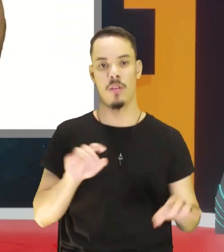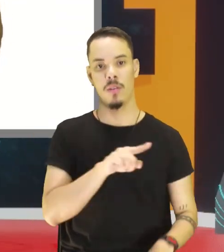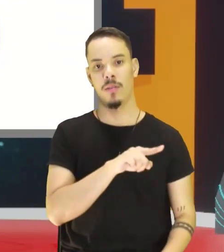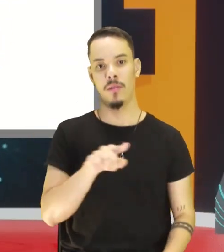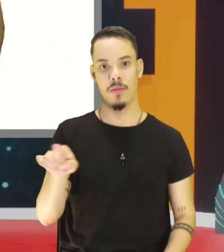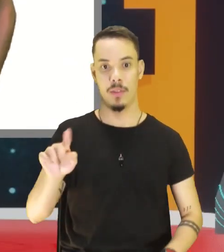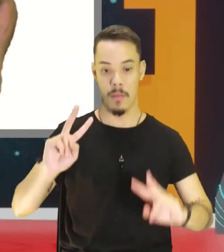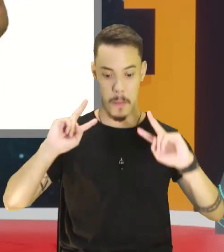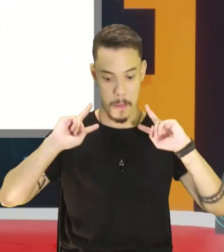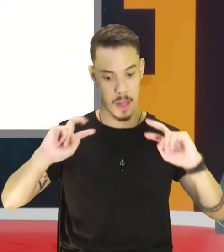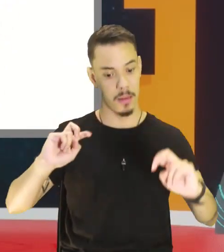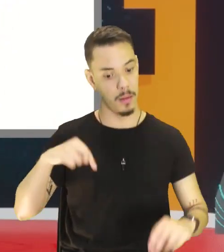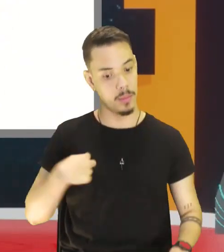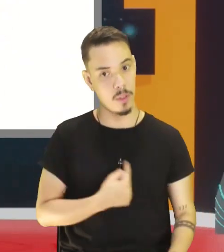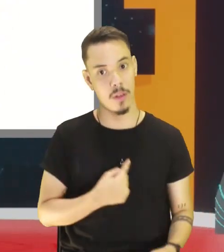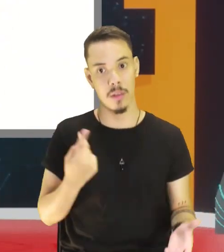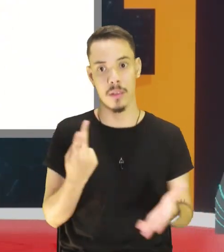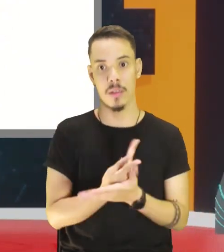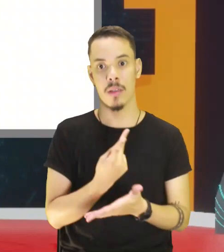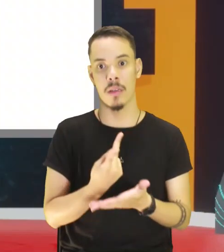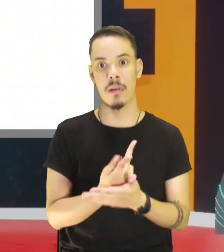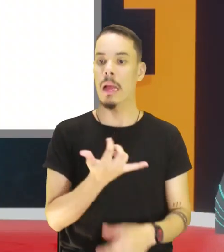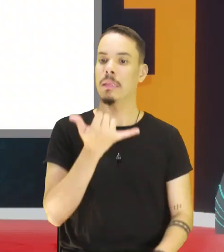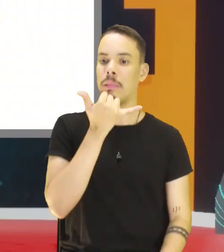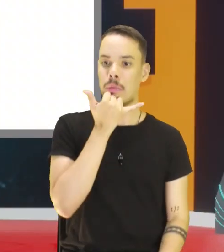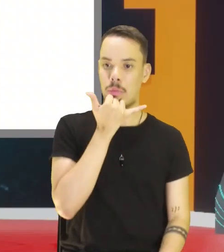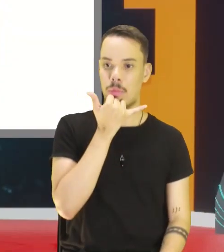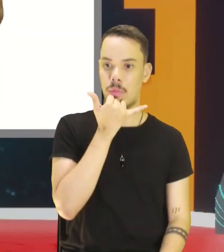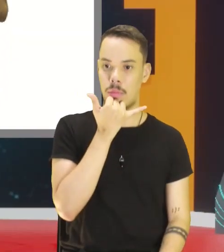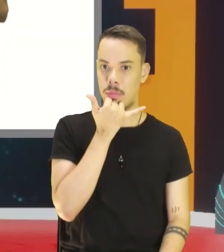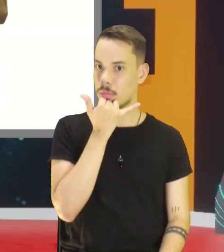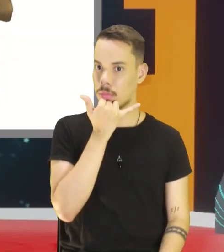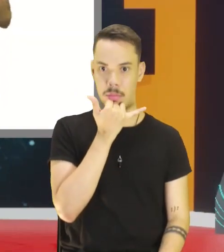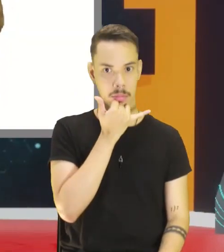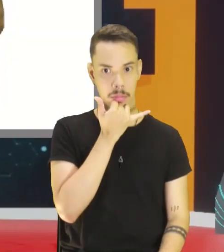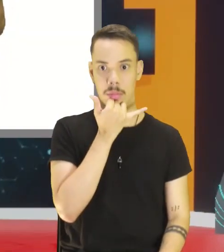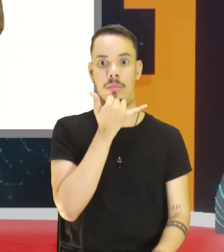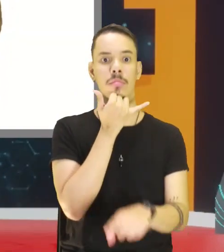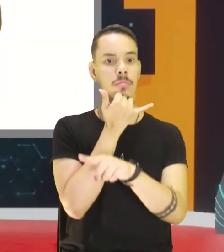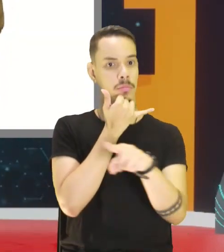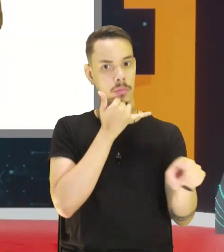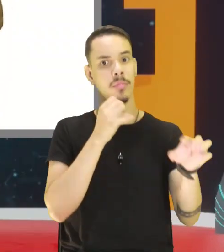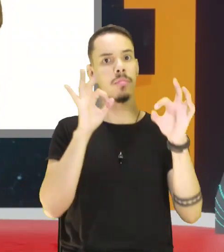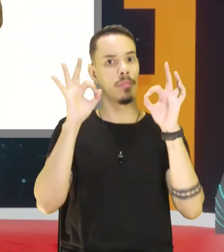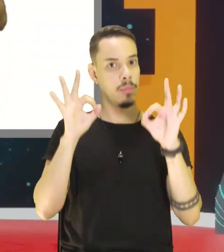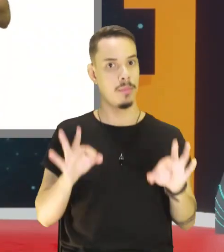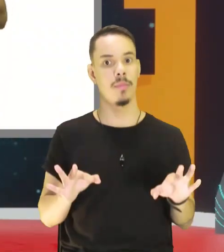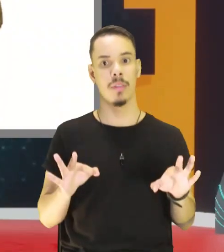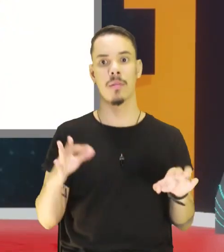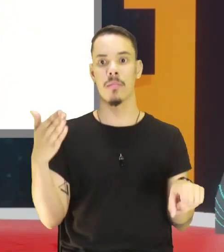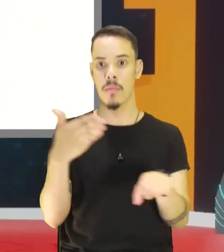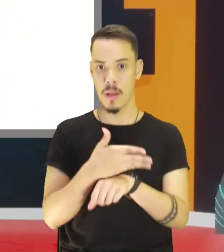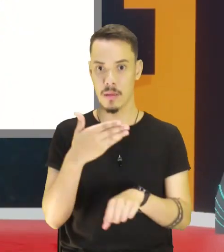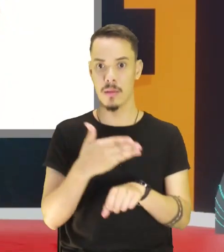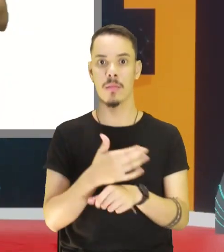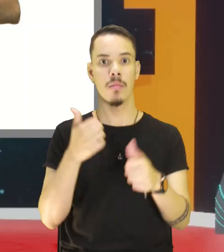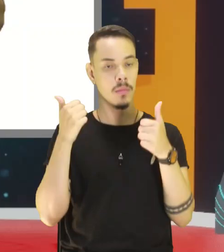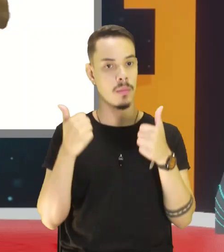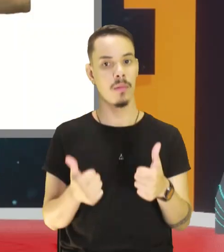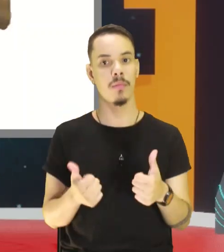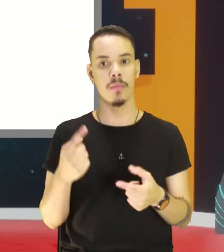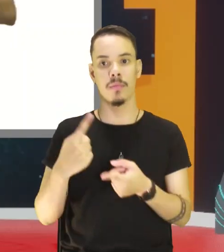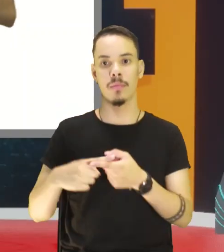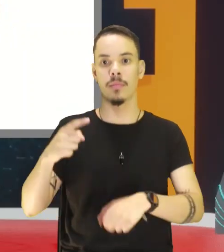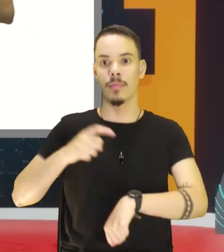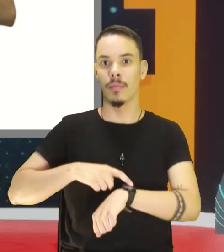erro do professor, né? E ele falou assim, não, professor, desculpa aí. Eu falei, não, irmão. Tá certíssimo, tá participando, tem que falar, porque às vezes, na hora